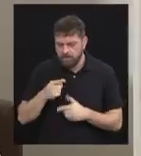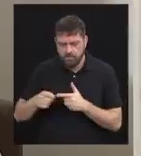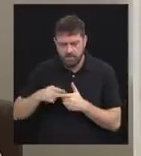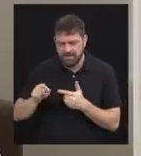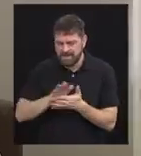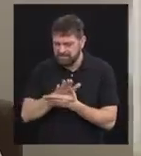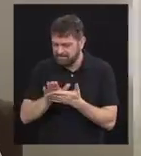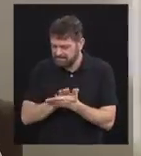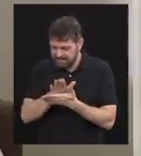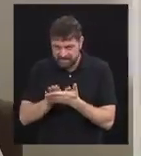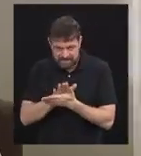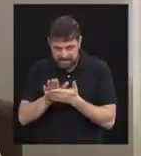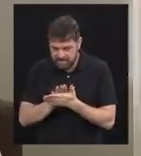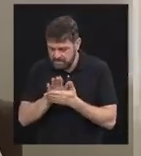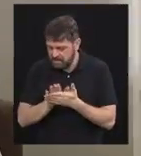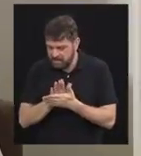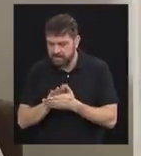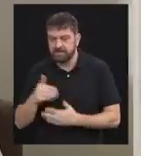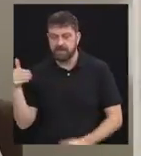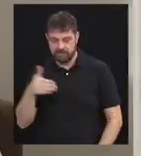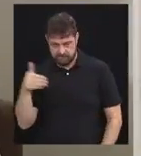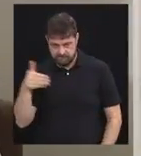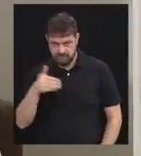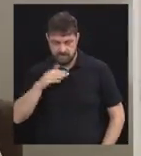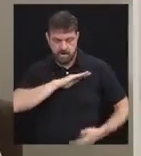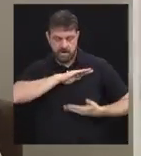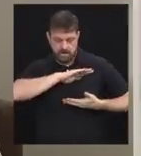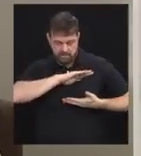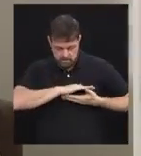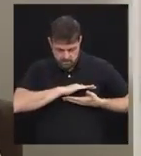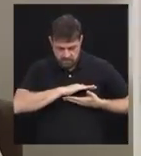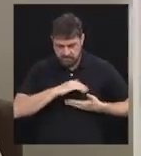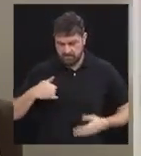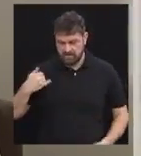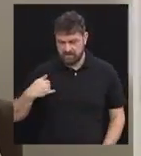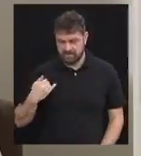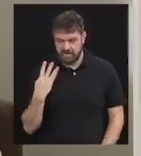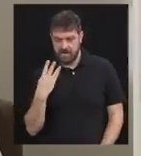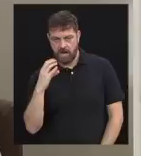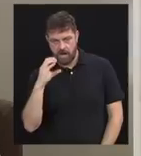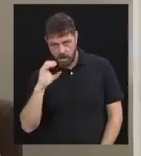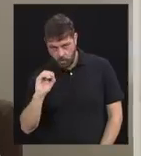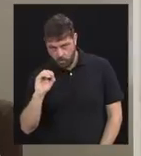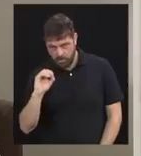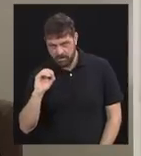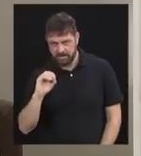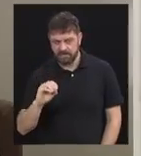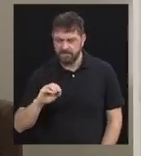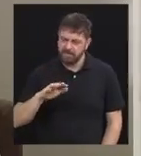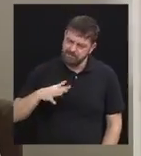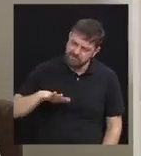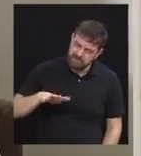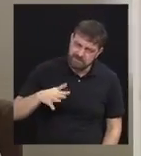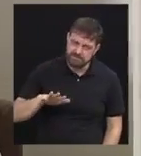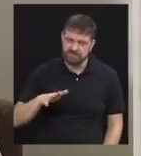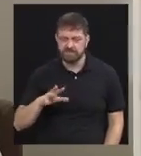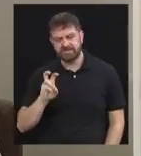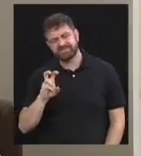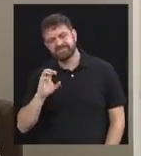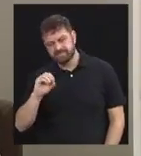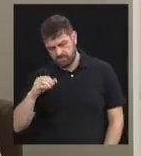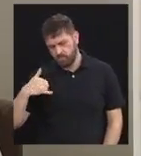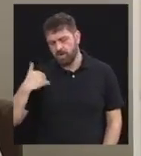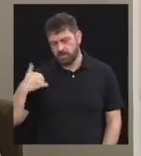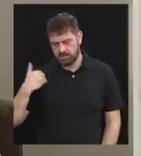Quer dizer, a mulher não tem nada, não tem nódulo, então ela deve começar a fazer a mamografia com 40 anos ou